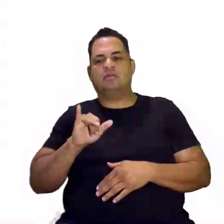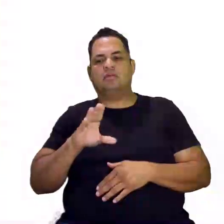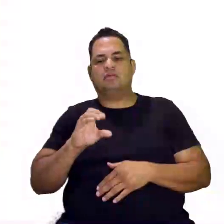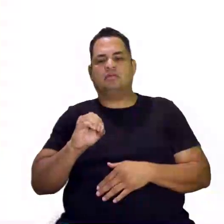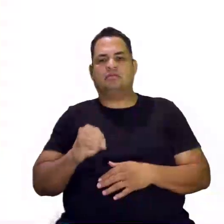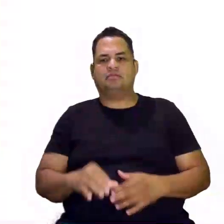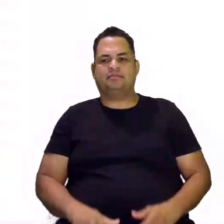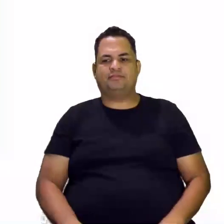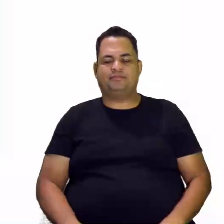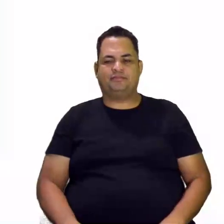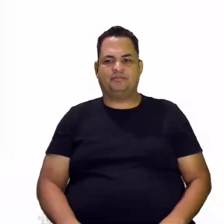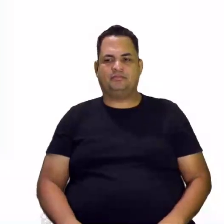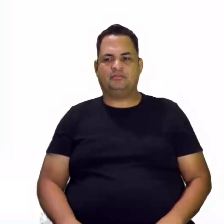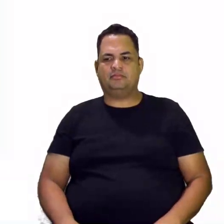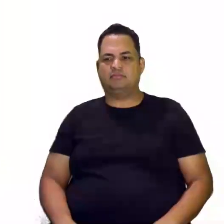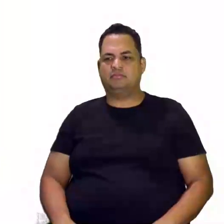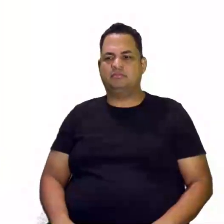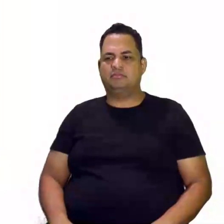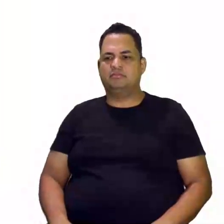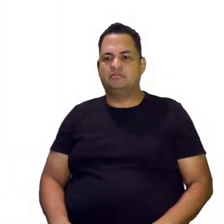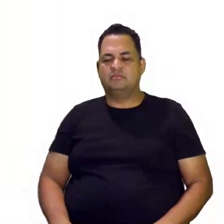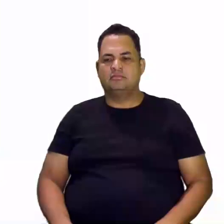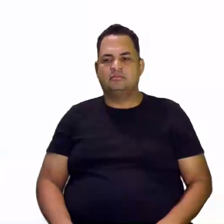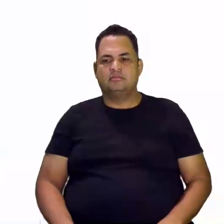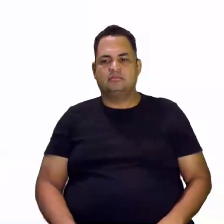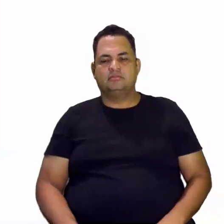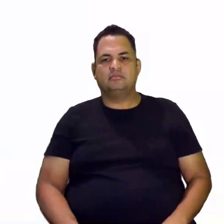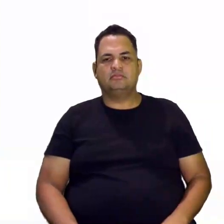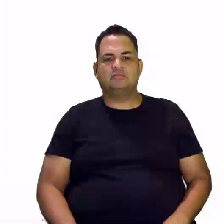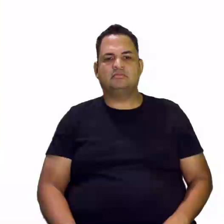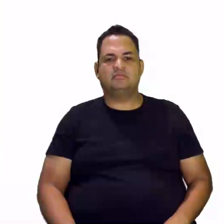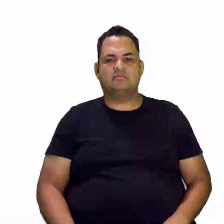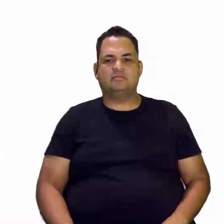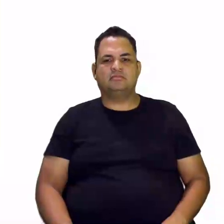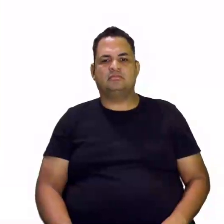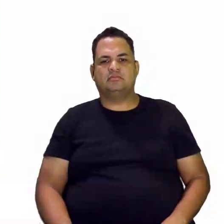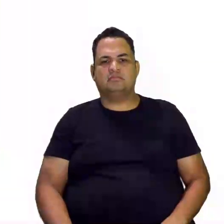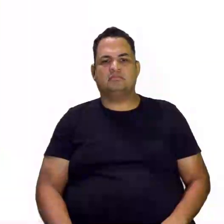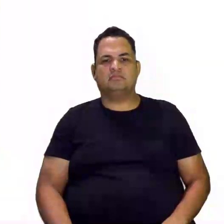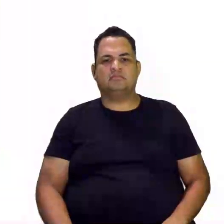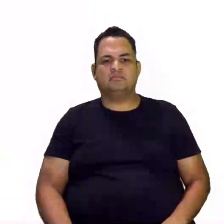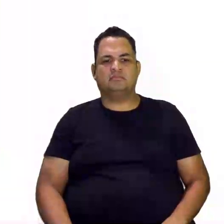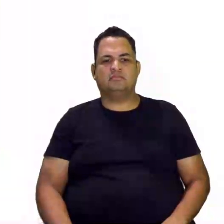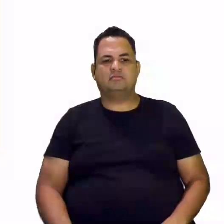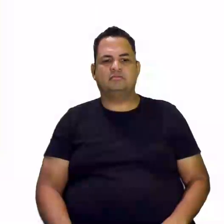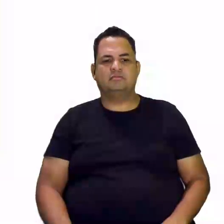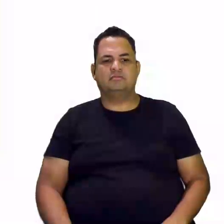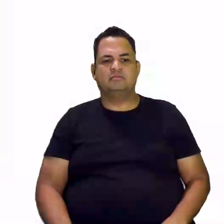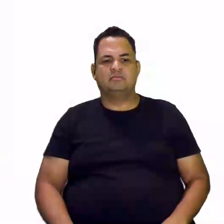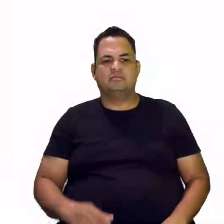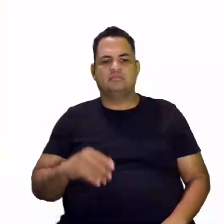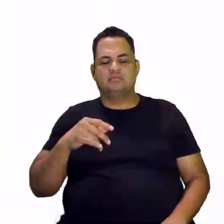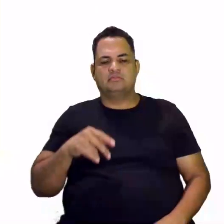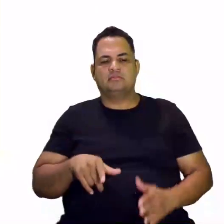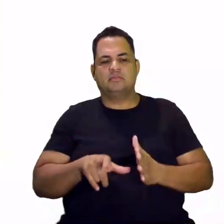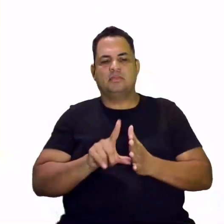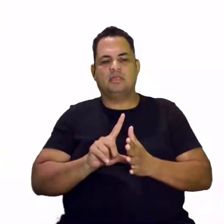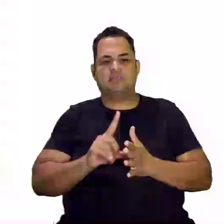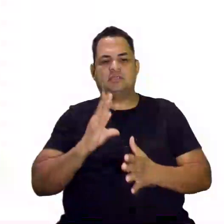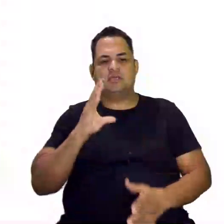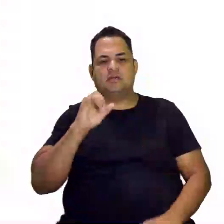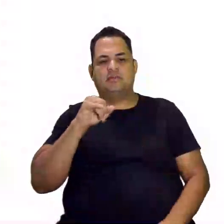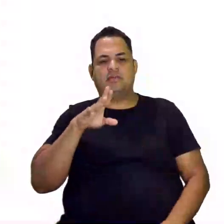né? Era Cenozoica, período quaternário. Tudo bem? Mas olha lá para o pré-cambriano. Olha lá o que nós